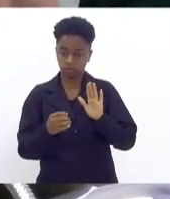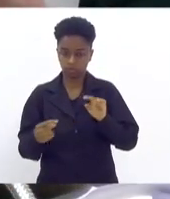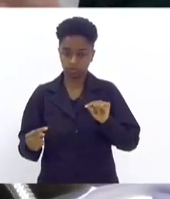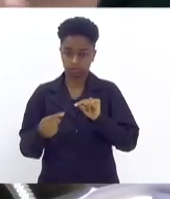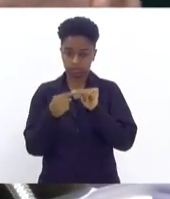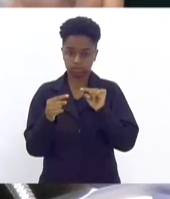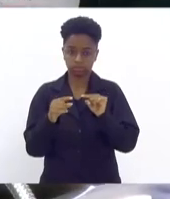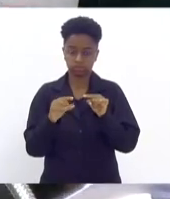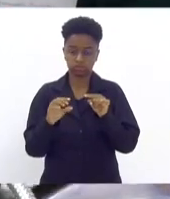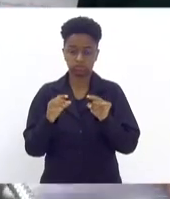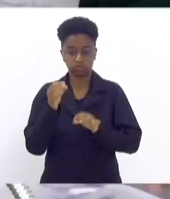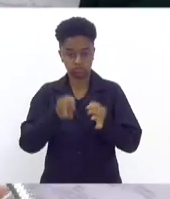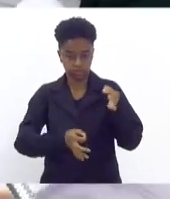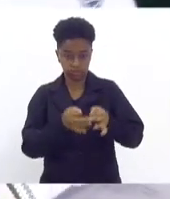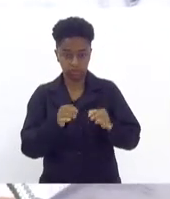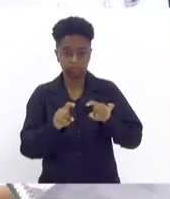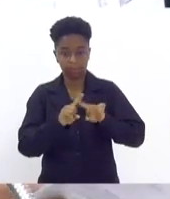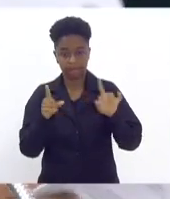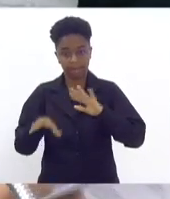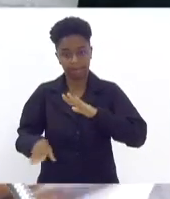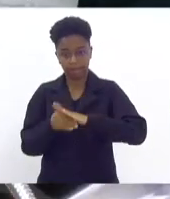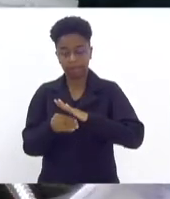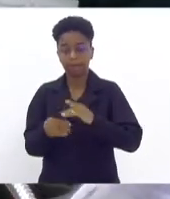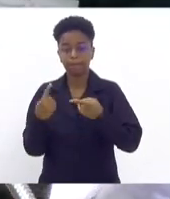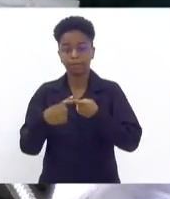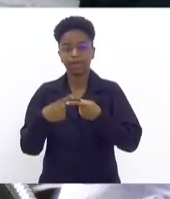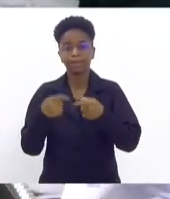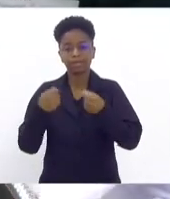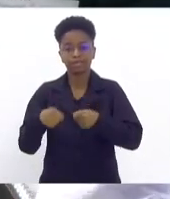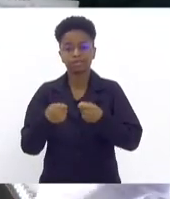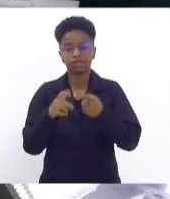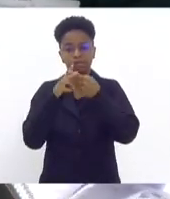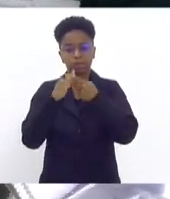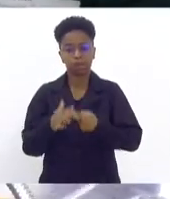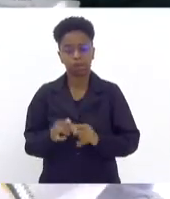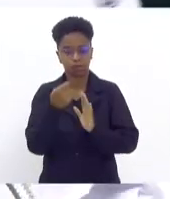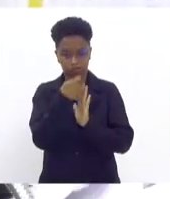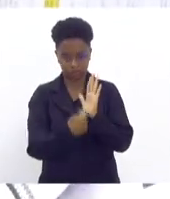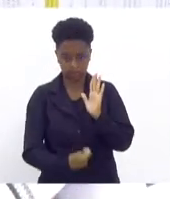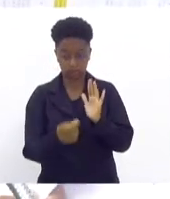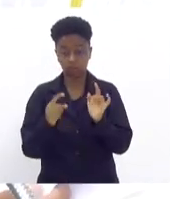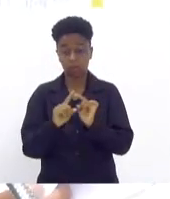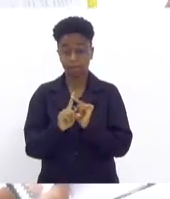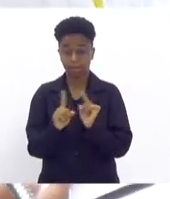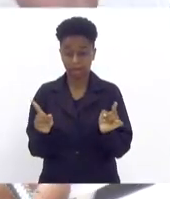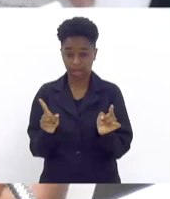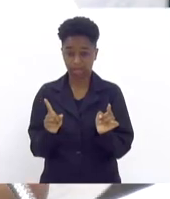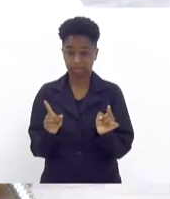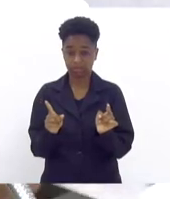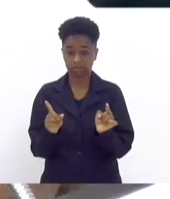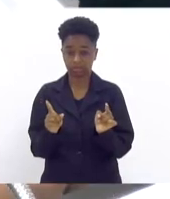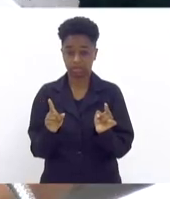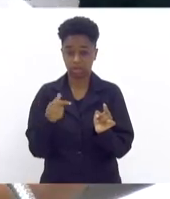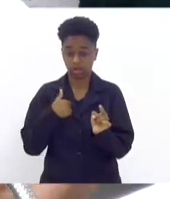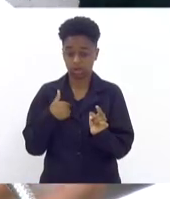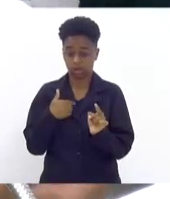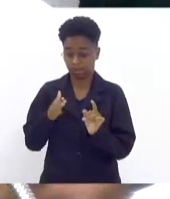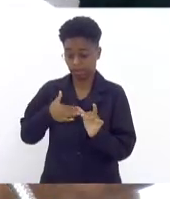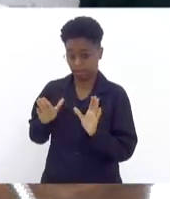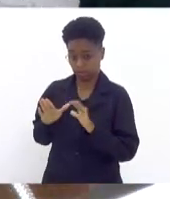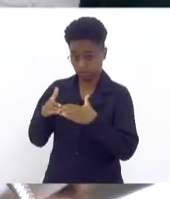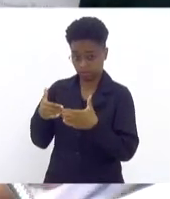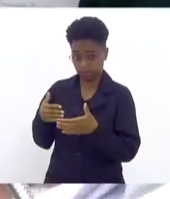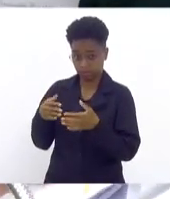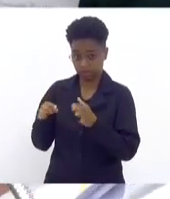só aperfeiçoando o texto do projeto. Mas, não obstante, dentro do estudo feito pela minha equipe